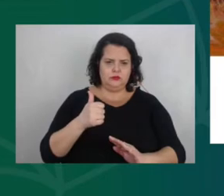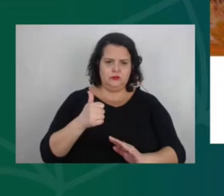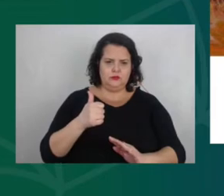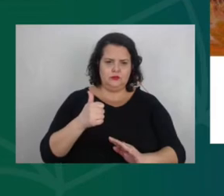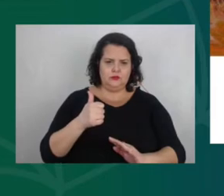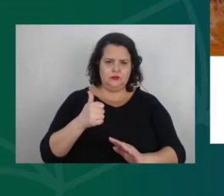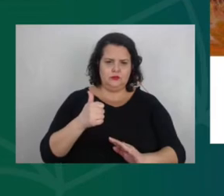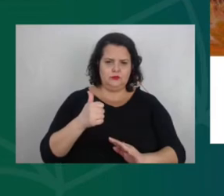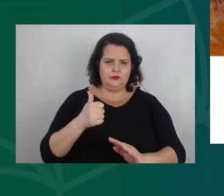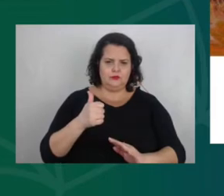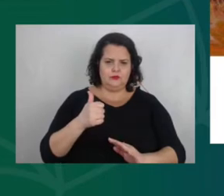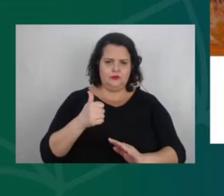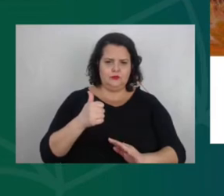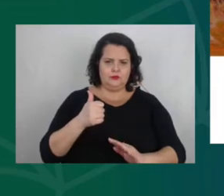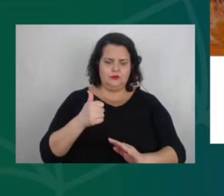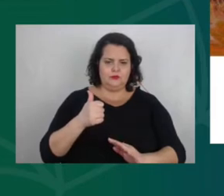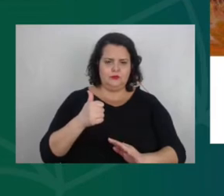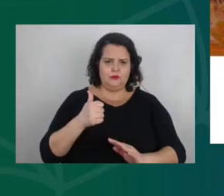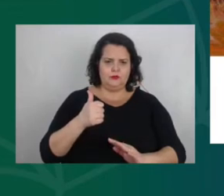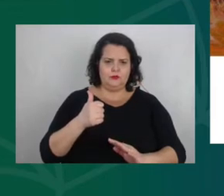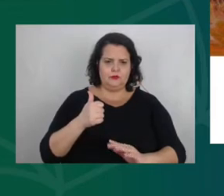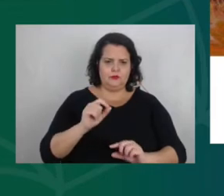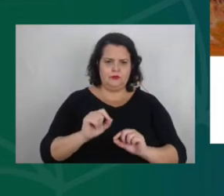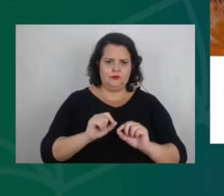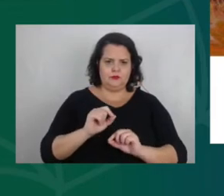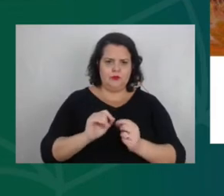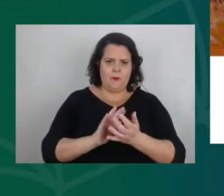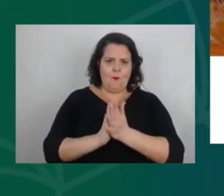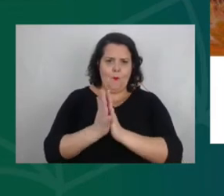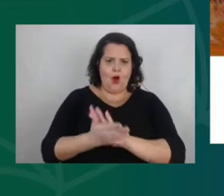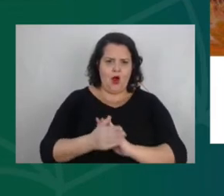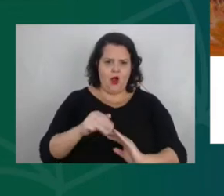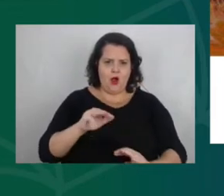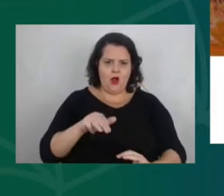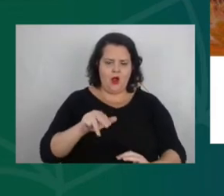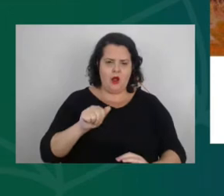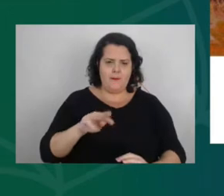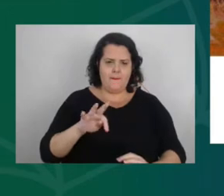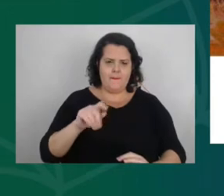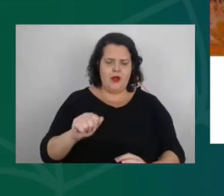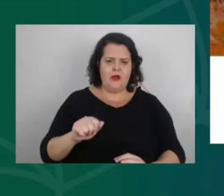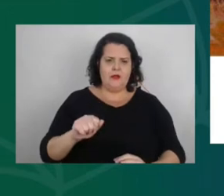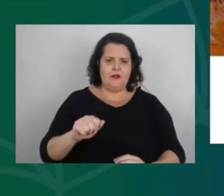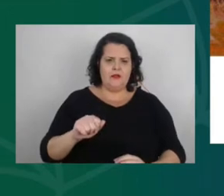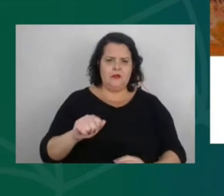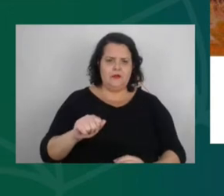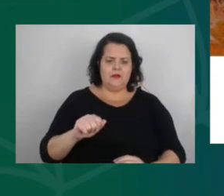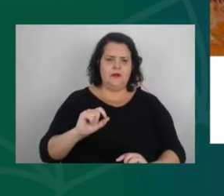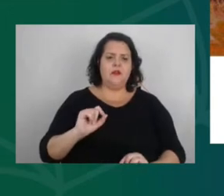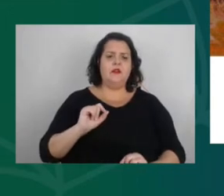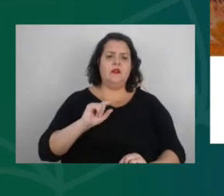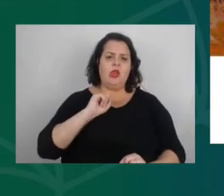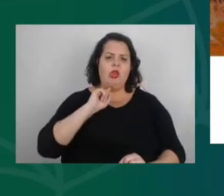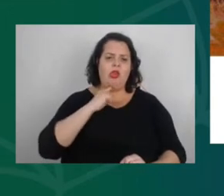a doença de Minamata, né, o desastre de Minamata, que foi por contaminação de